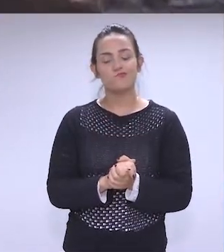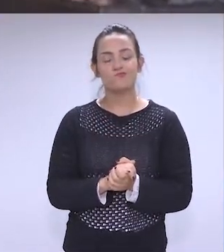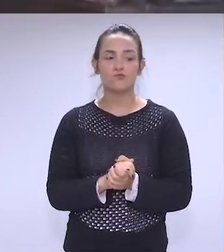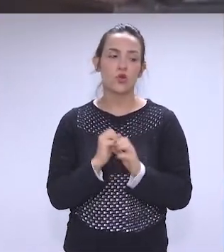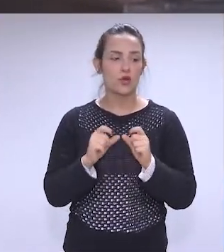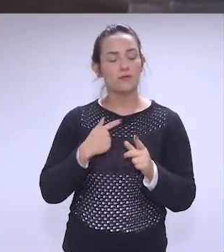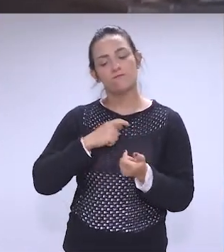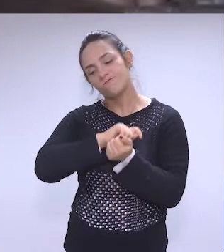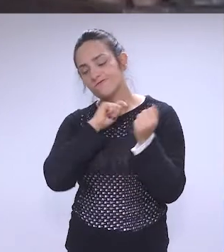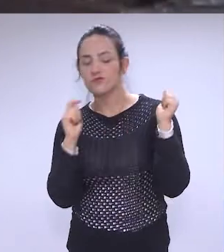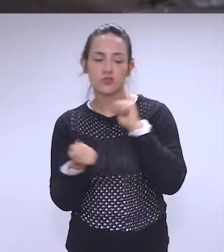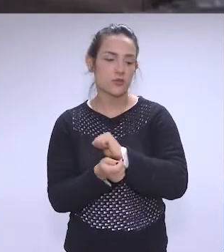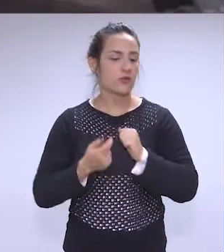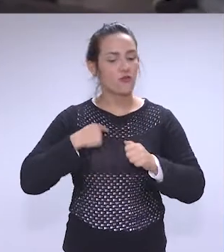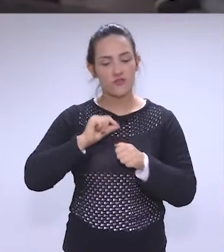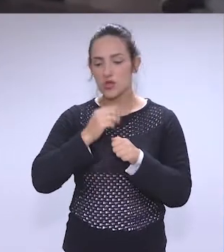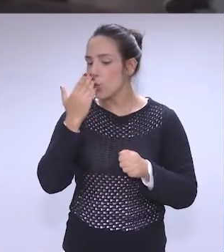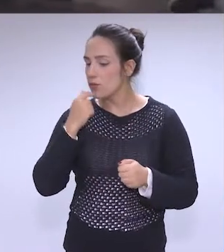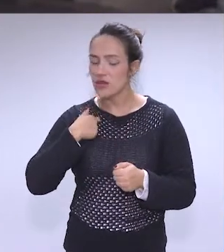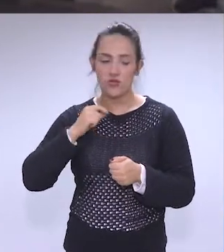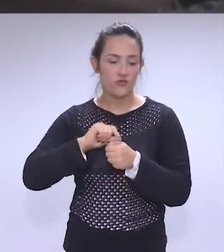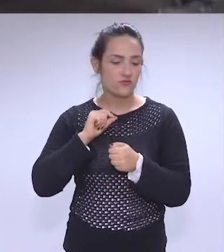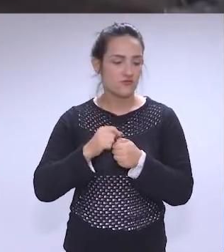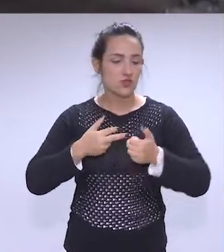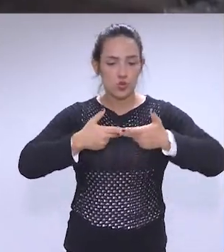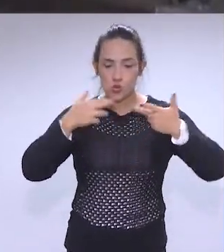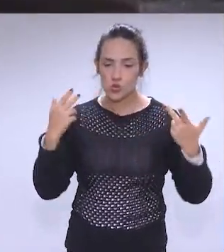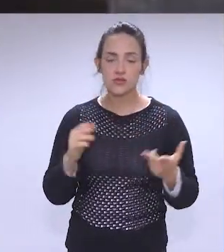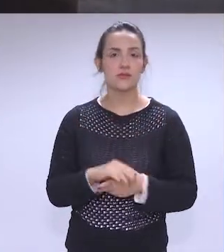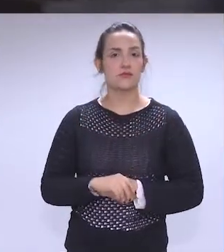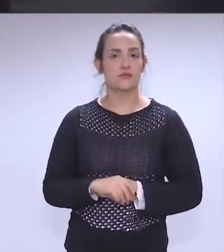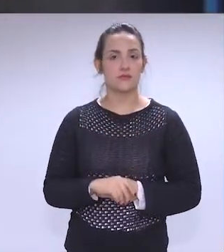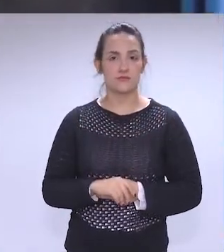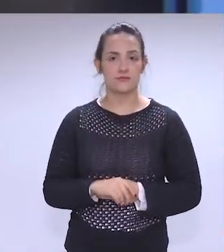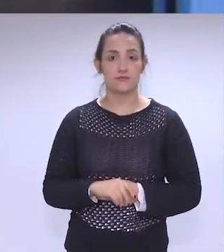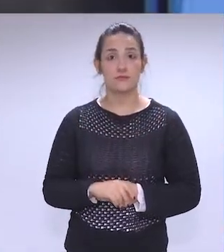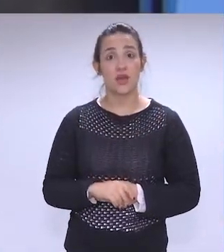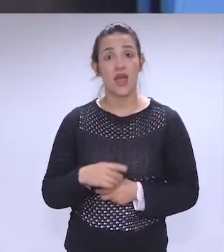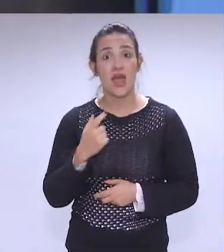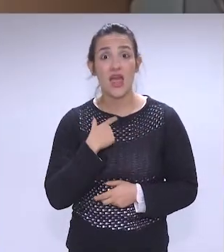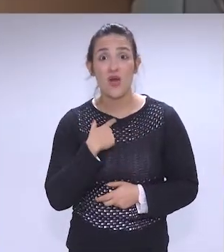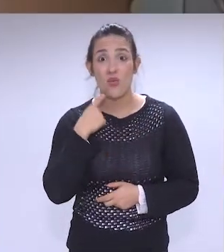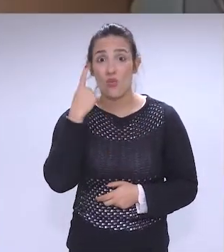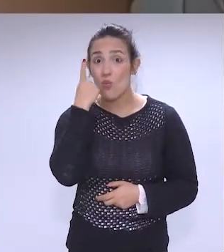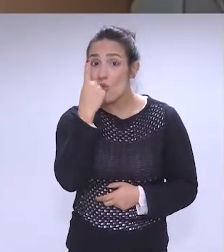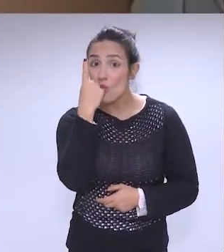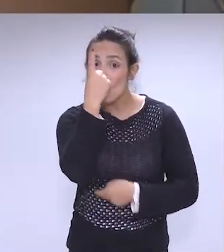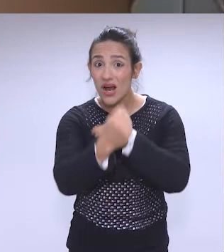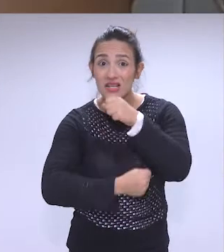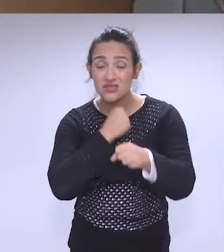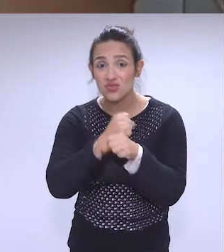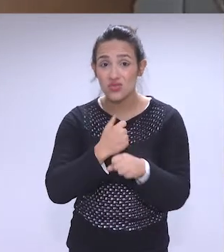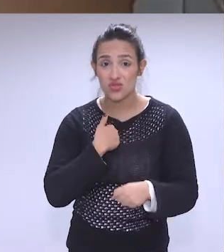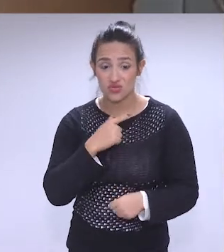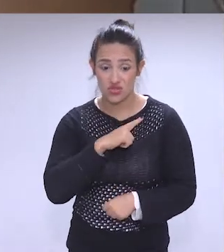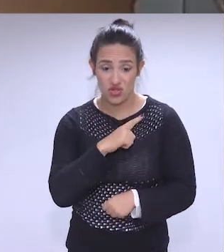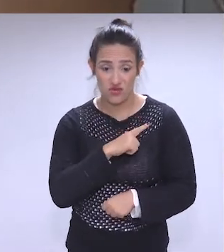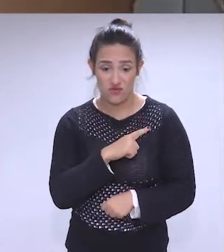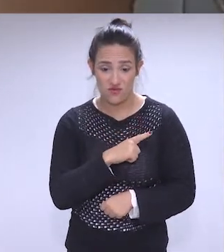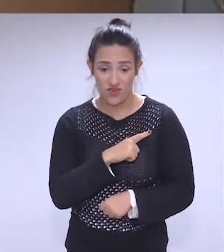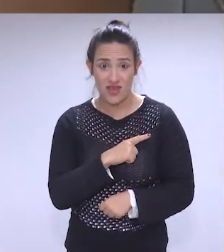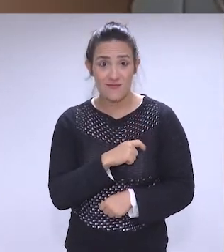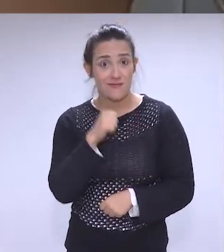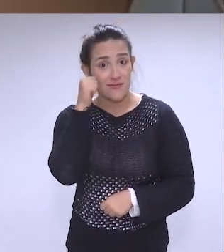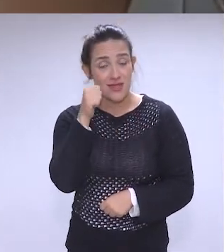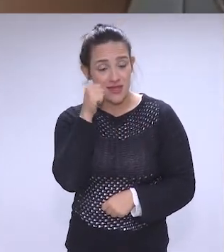decidiu mudar a história dessas adolescentes. Em um ano eu tive 9 alunas grávidas no mesmo ano. E eu fiquei muito preocupada